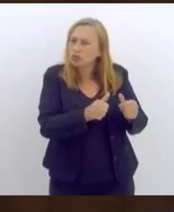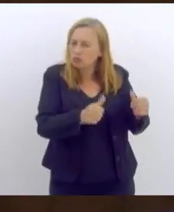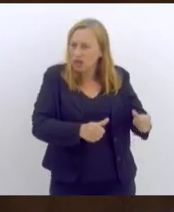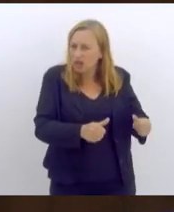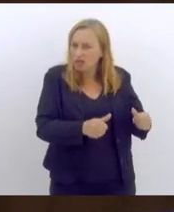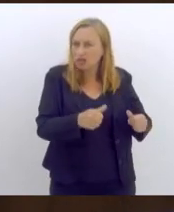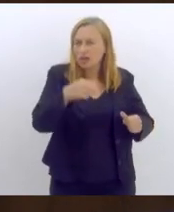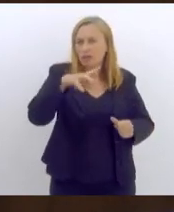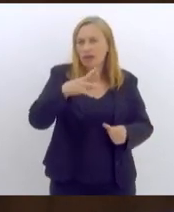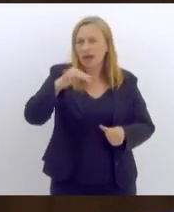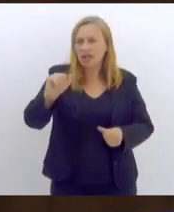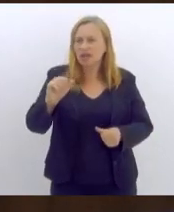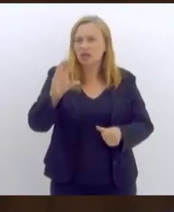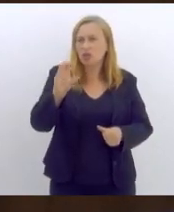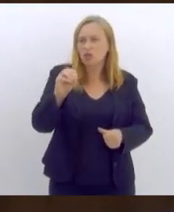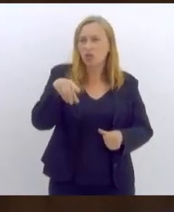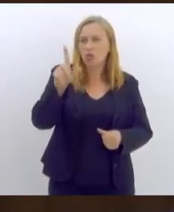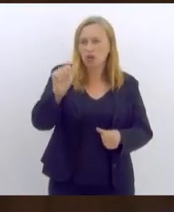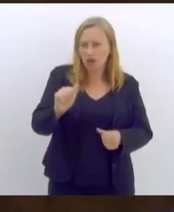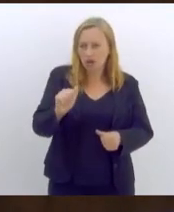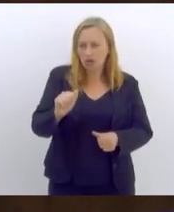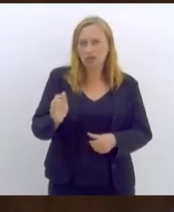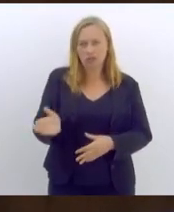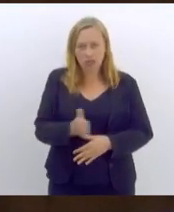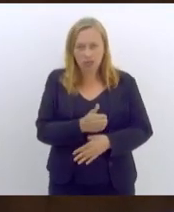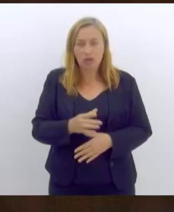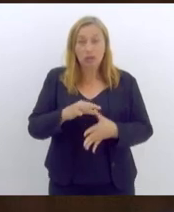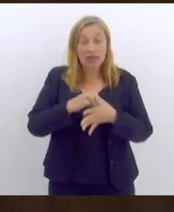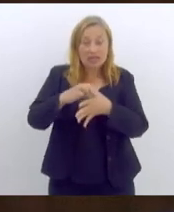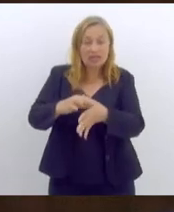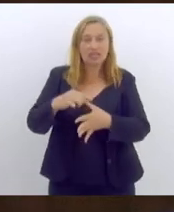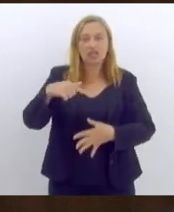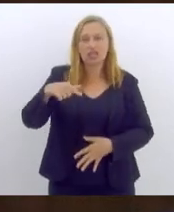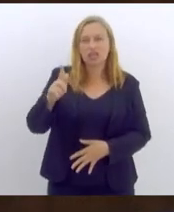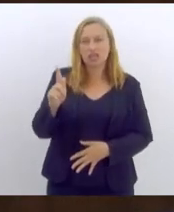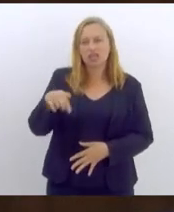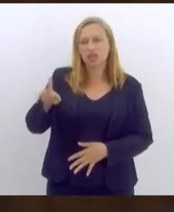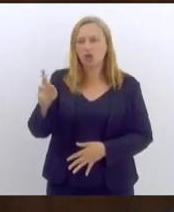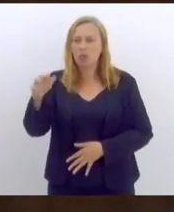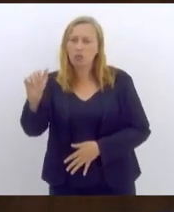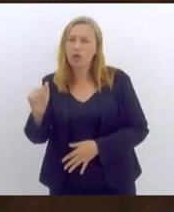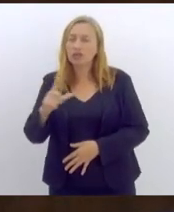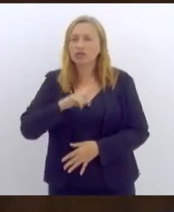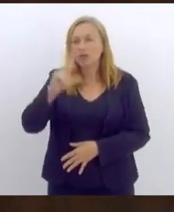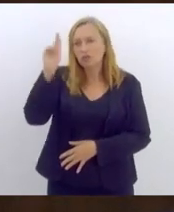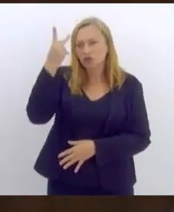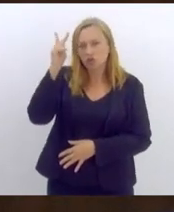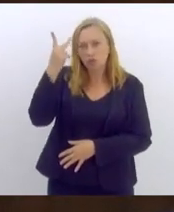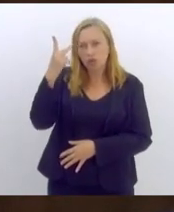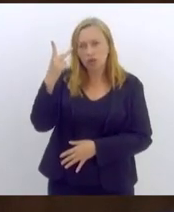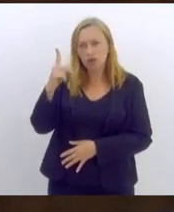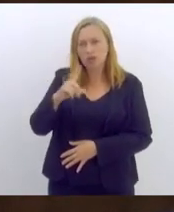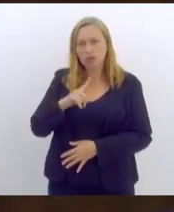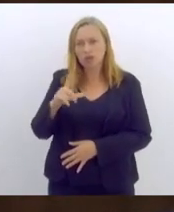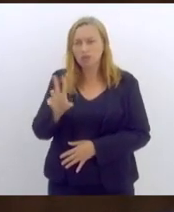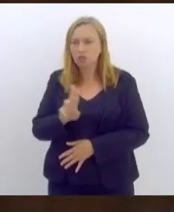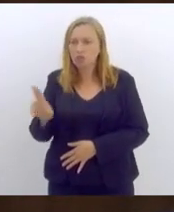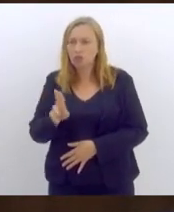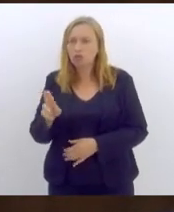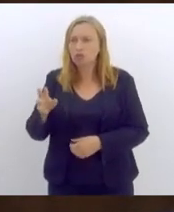líder quilombola, que tem uma história que inclusive dá nome a um bairro em